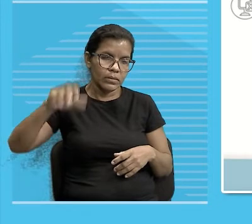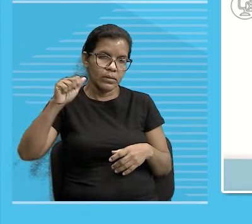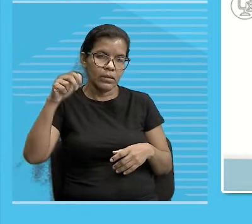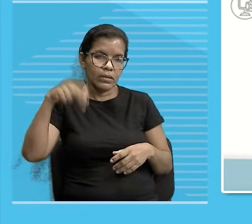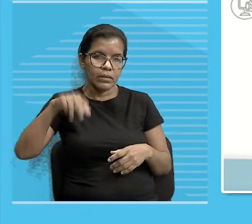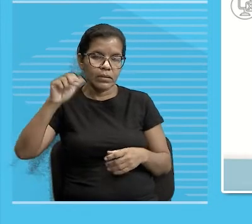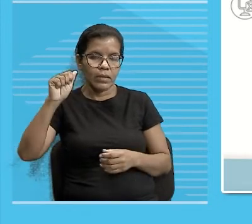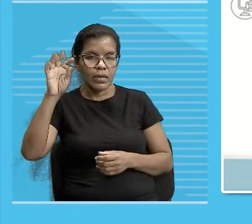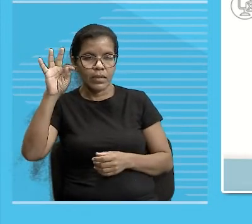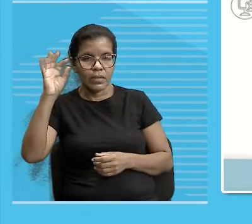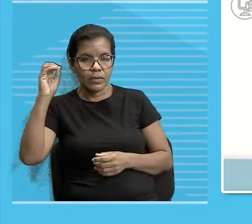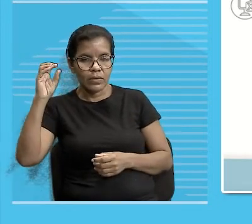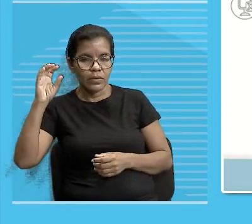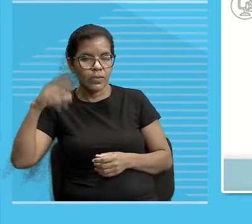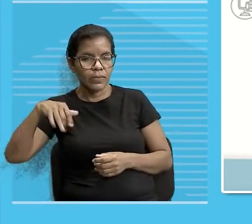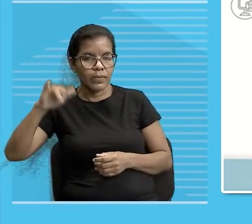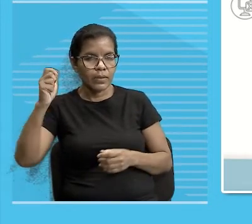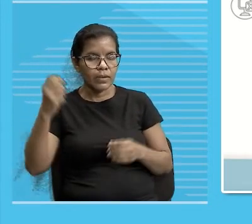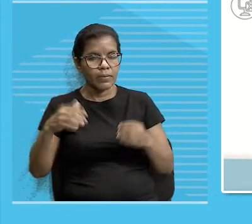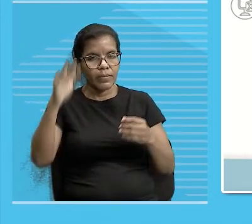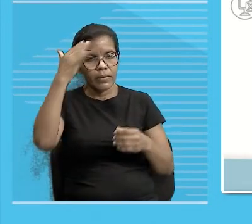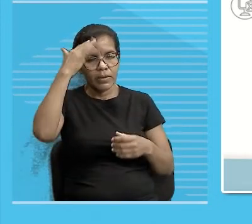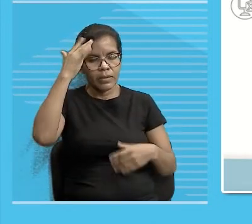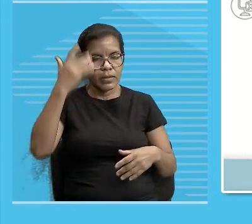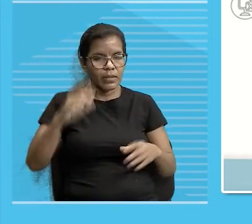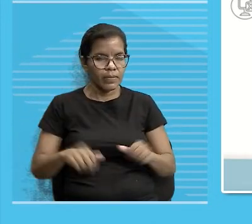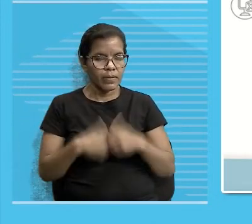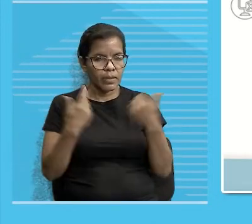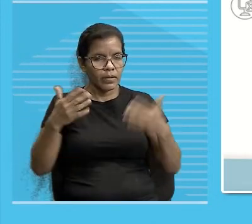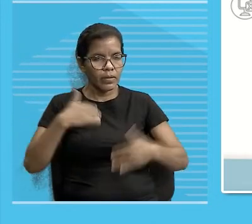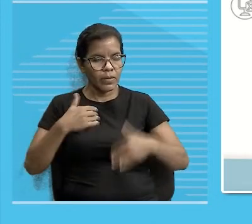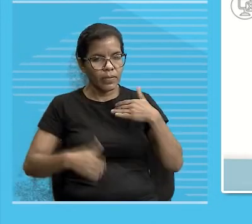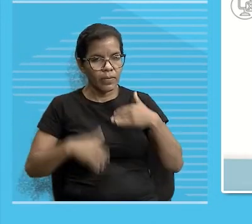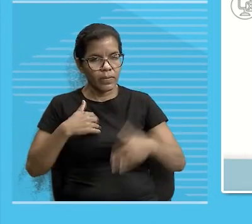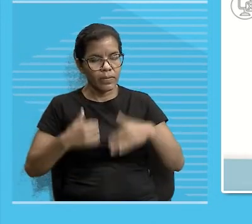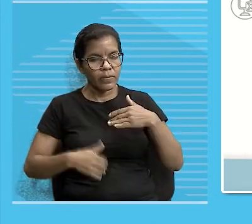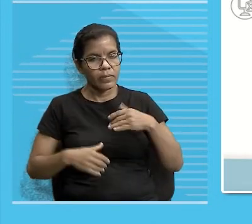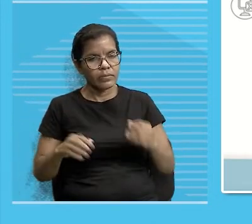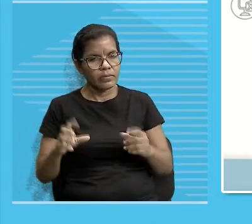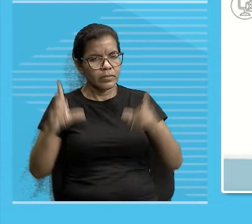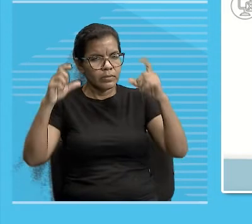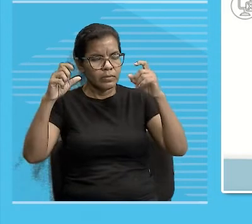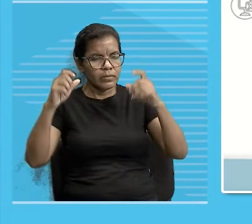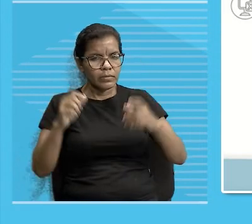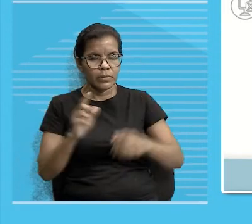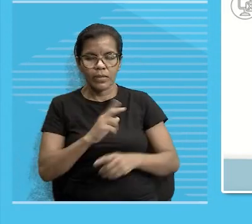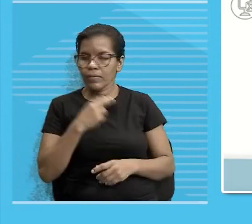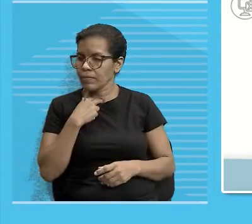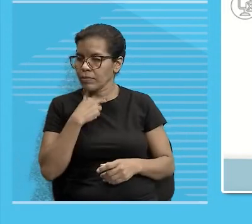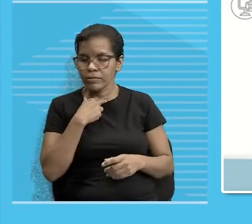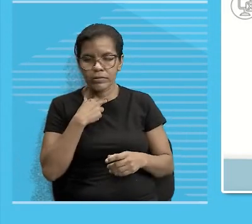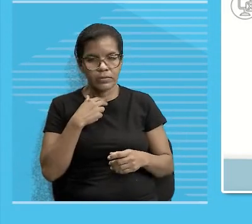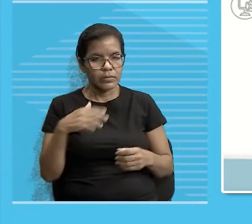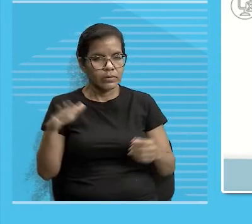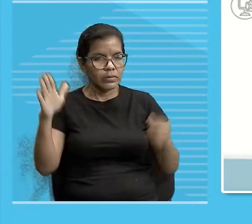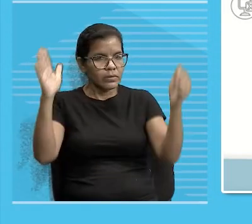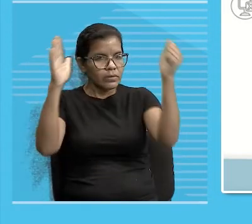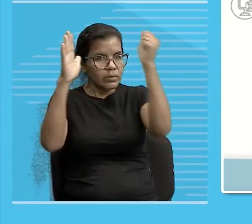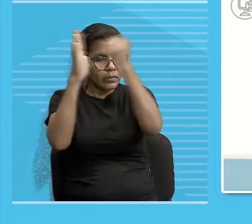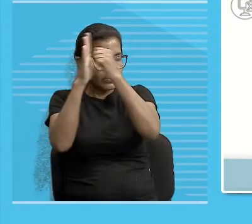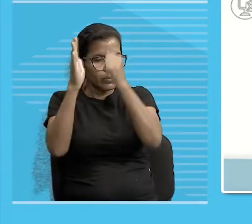né? Então, uma fotografia era impossível no século XVI, XVII. Então, o pintor é que registrava